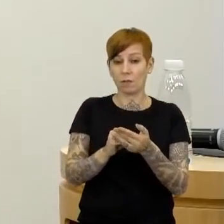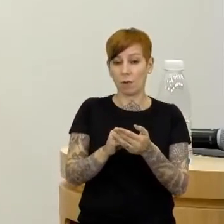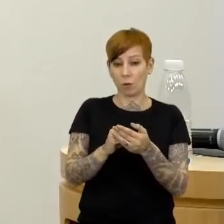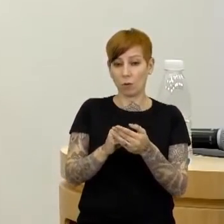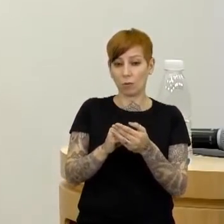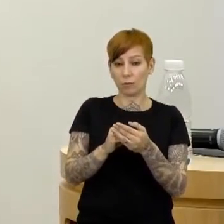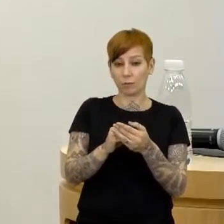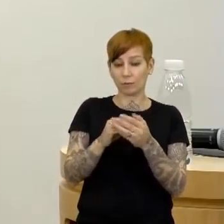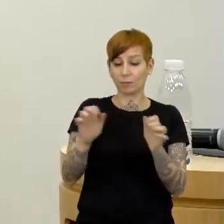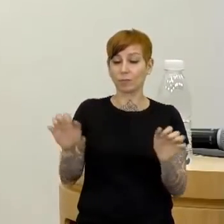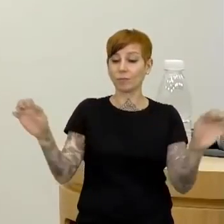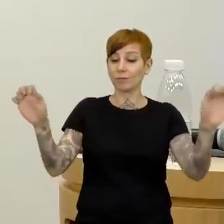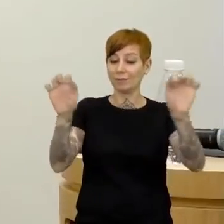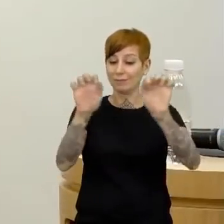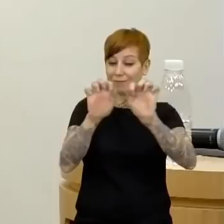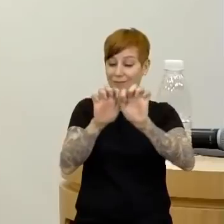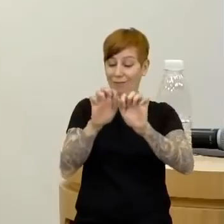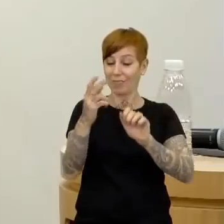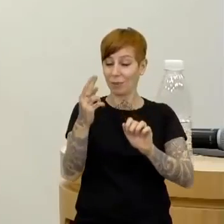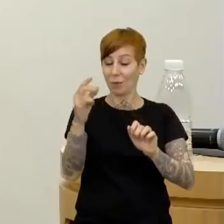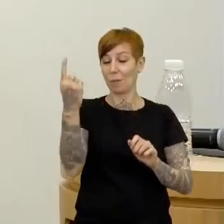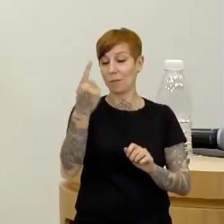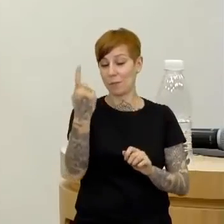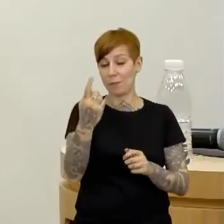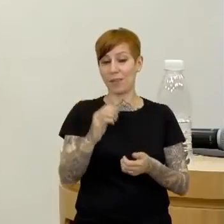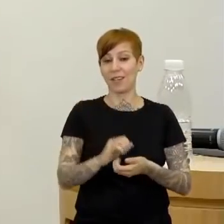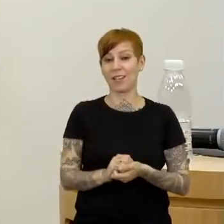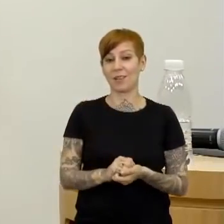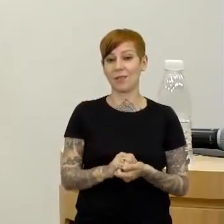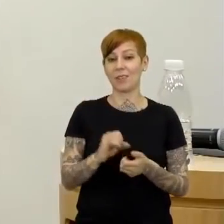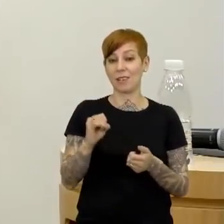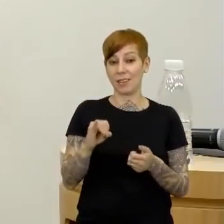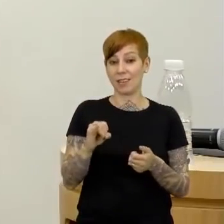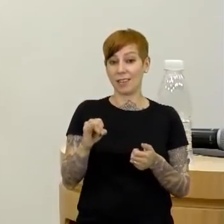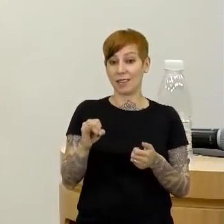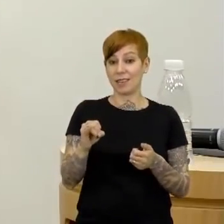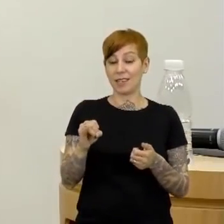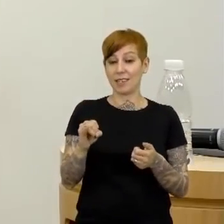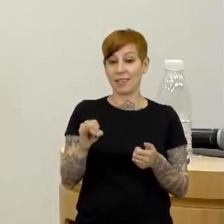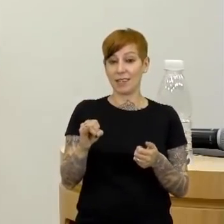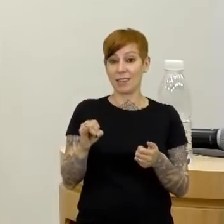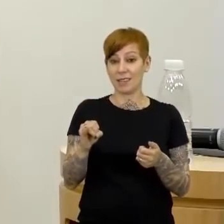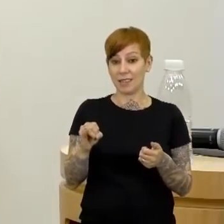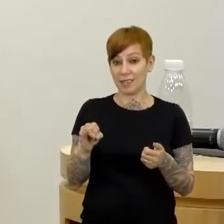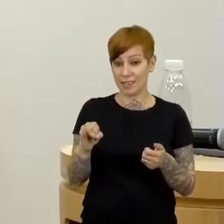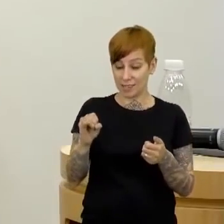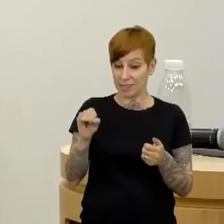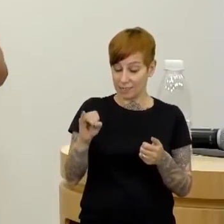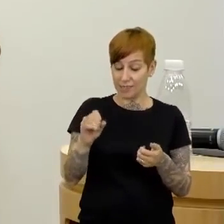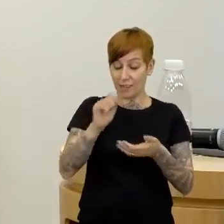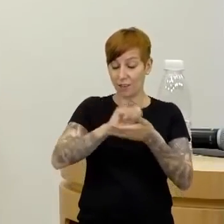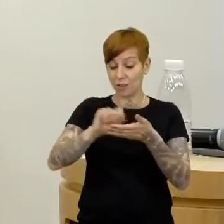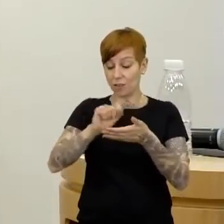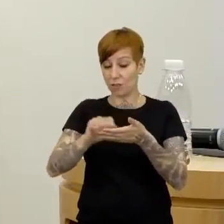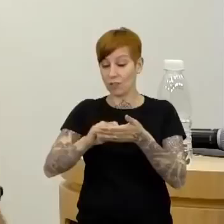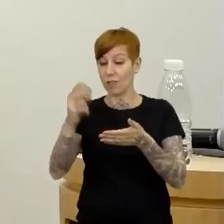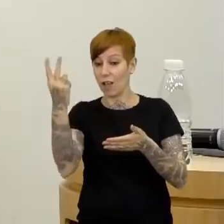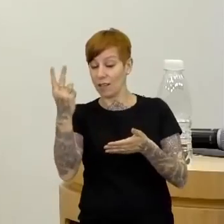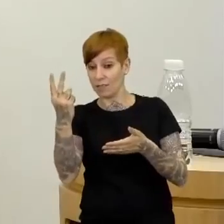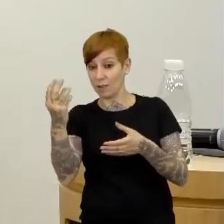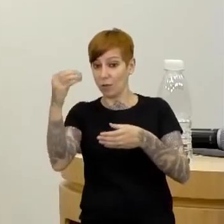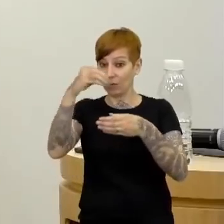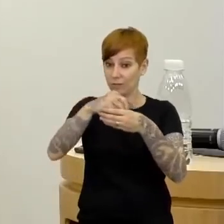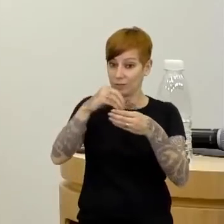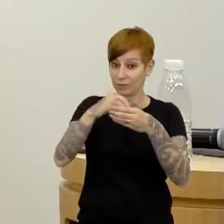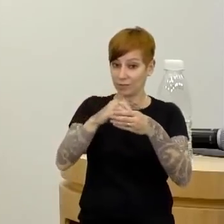de equação de primeiro grau porque daí se a gente conseguir escrever ela que é de segundo numa equação de primeiro aí a gente